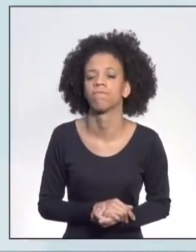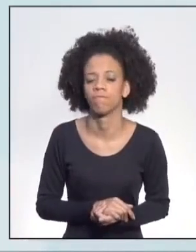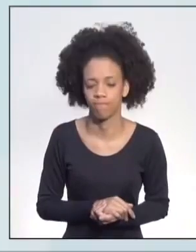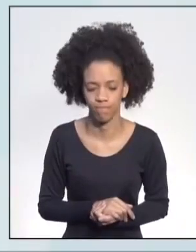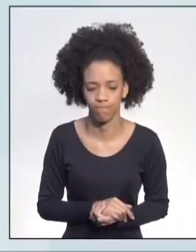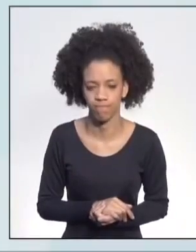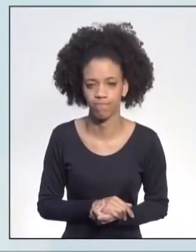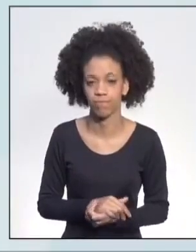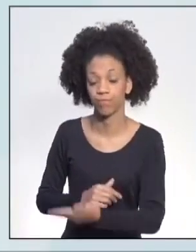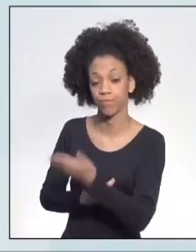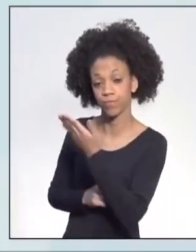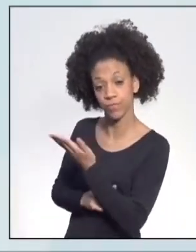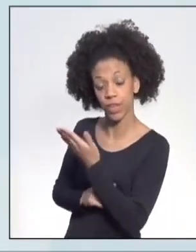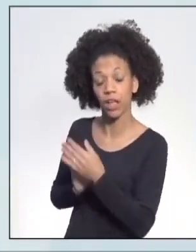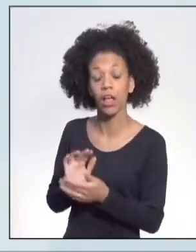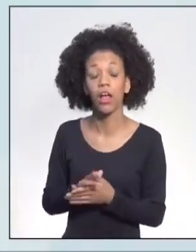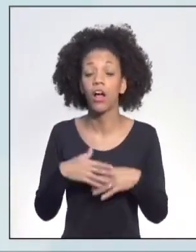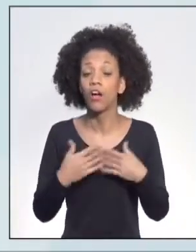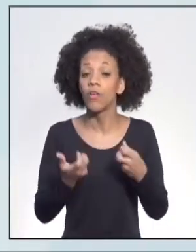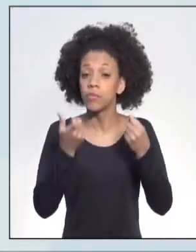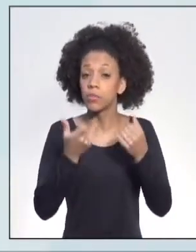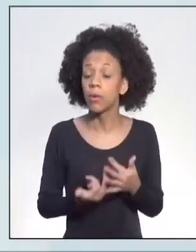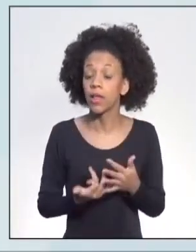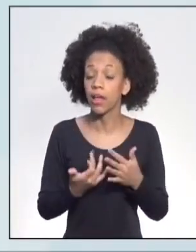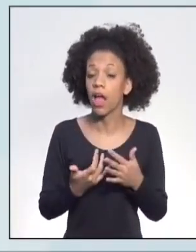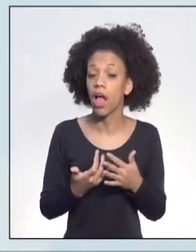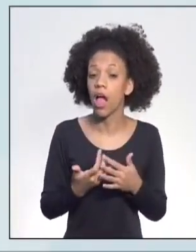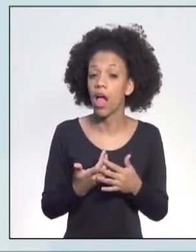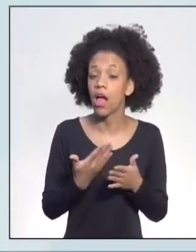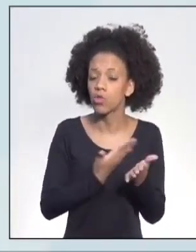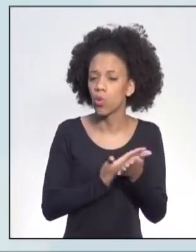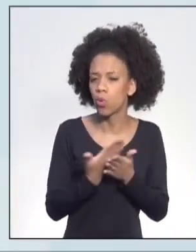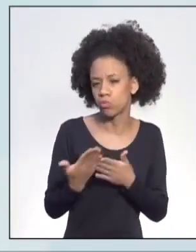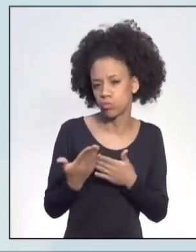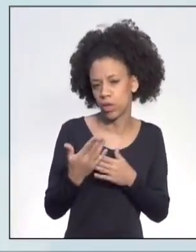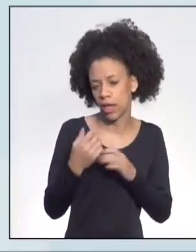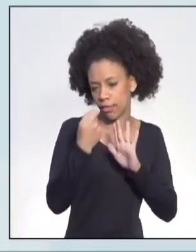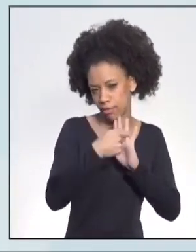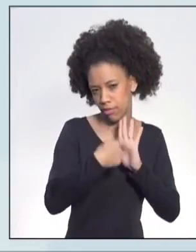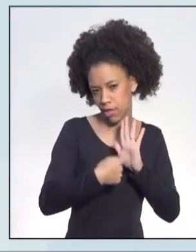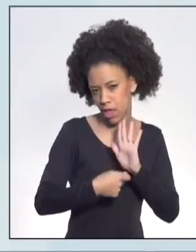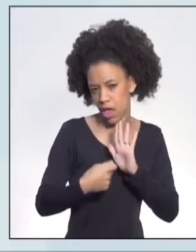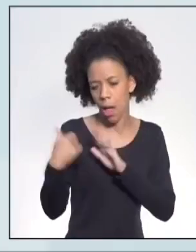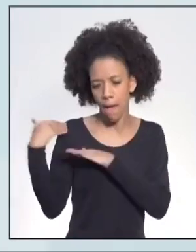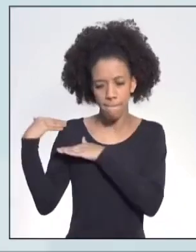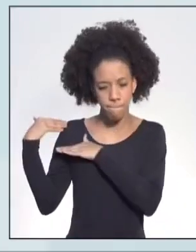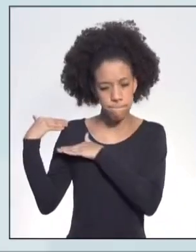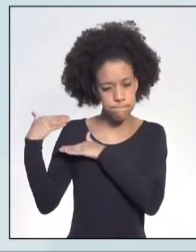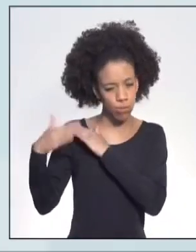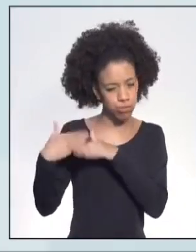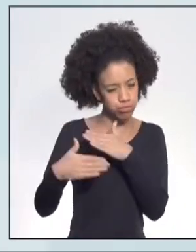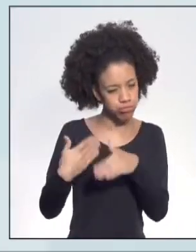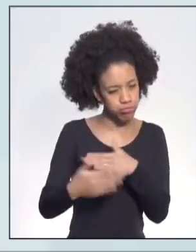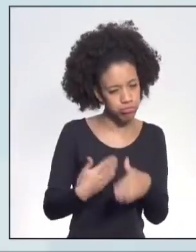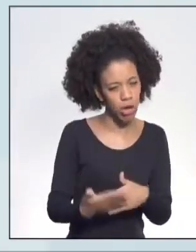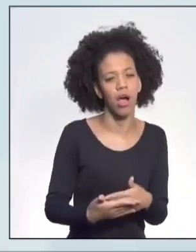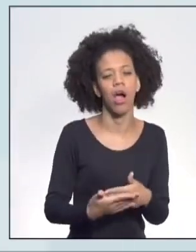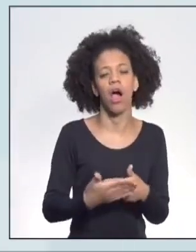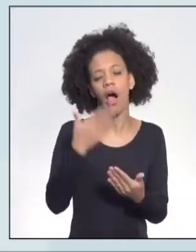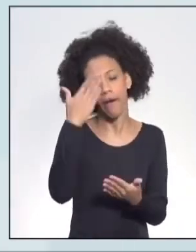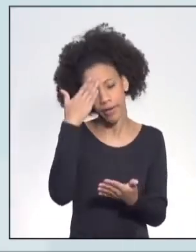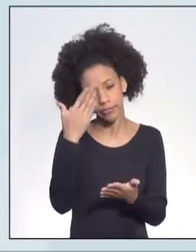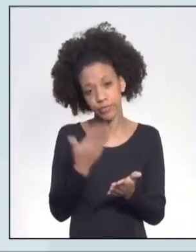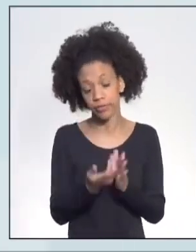Obrigada. Vamos falar, então, da origem da escrita. Está bem? Durante muito tempo, acreditava-se que a